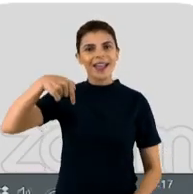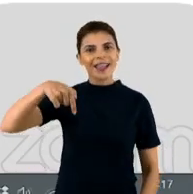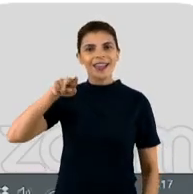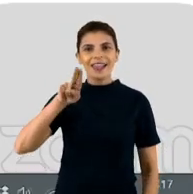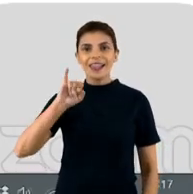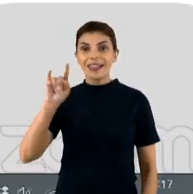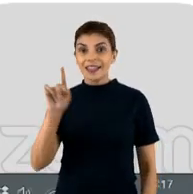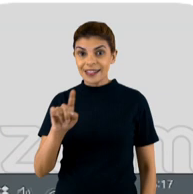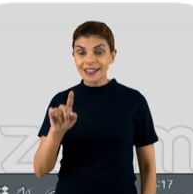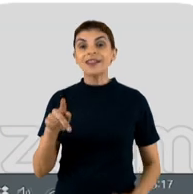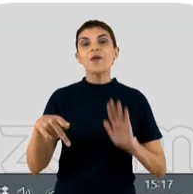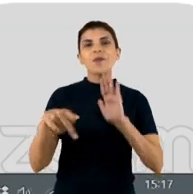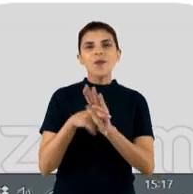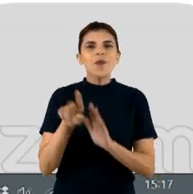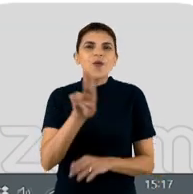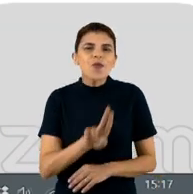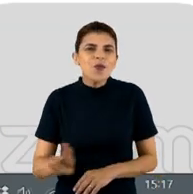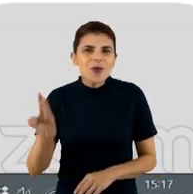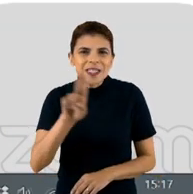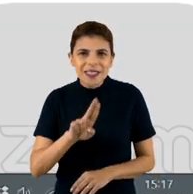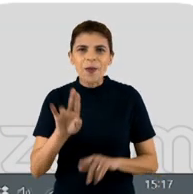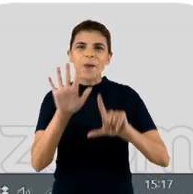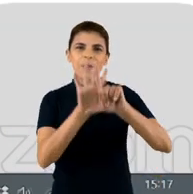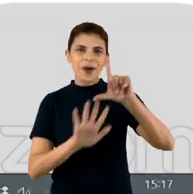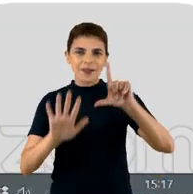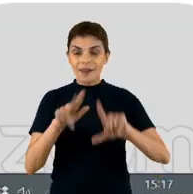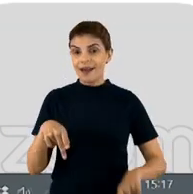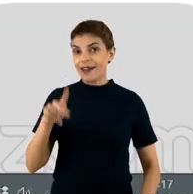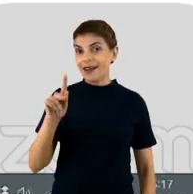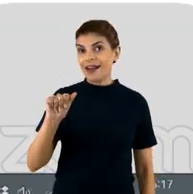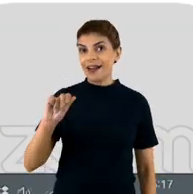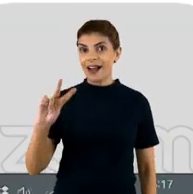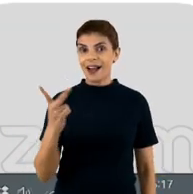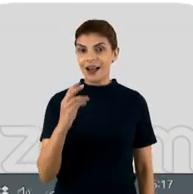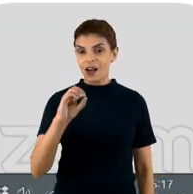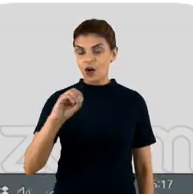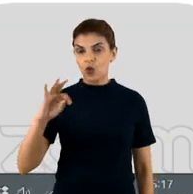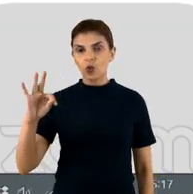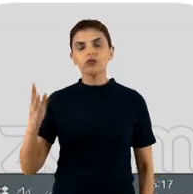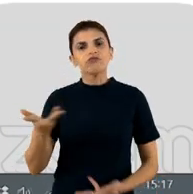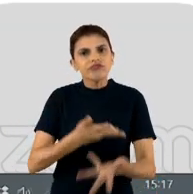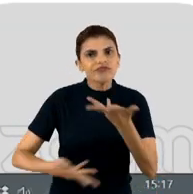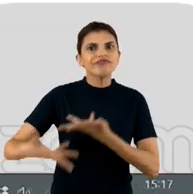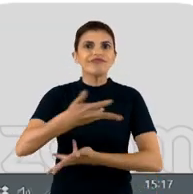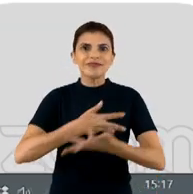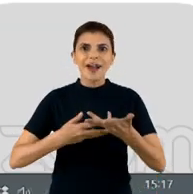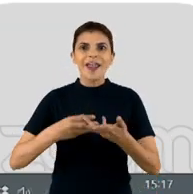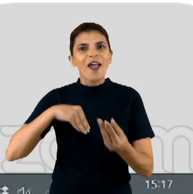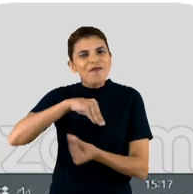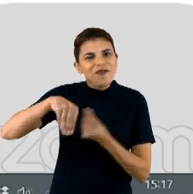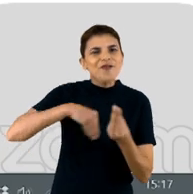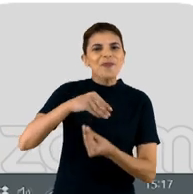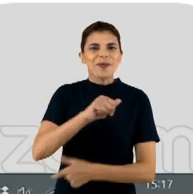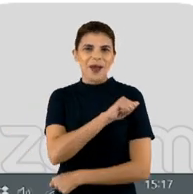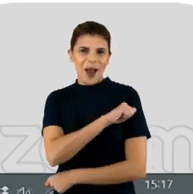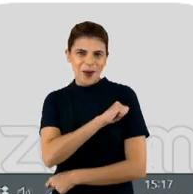quiz, utilizando a plataforma Kahoot, somente para fazer o engajamento dos alunos. E também